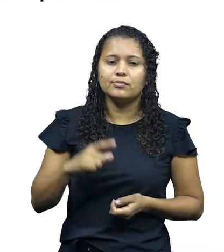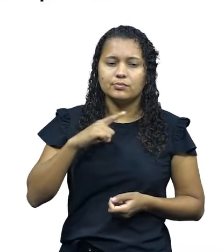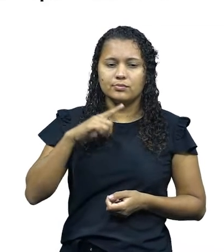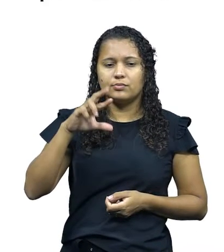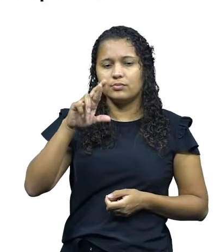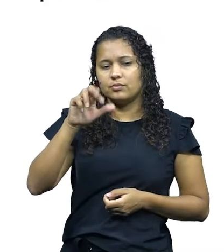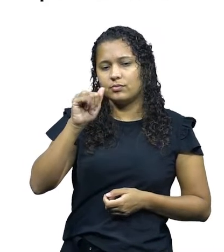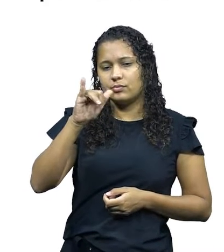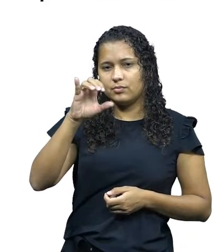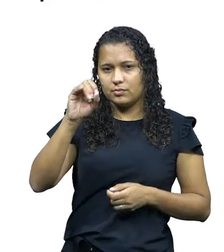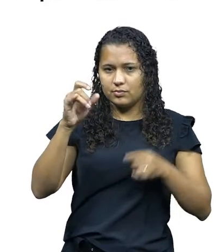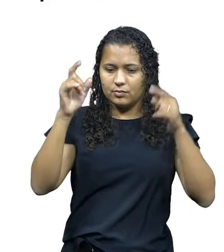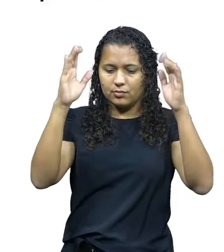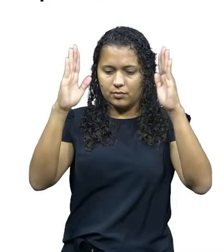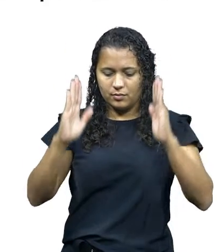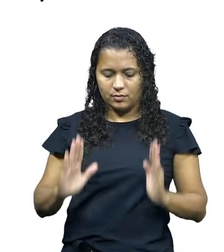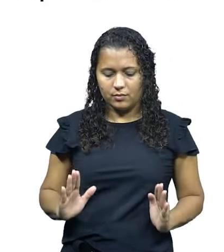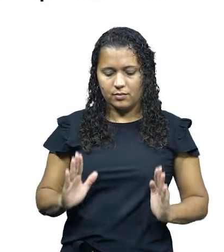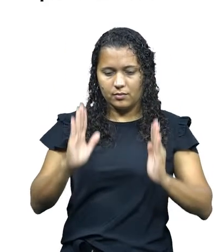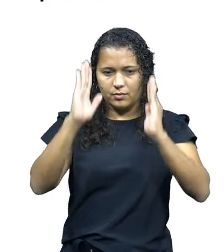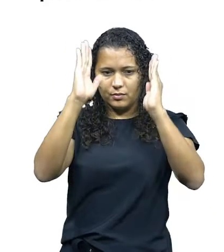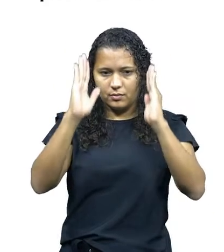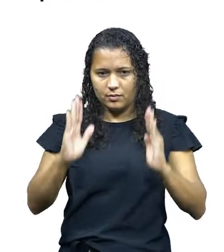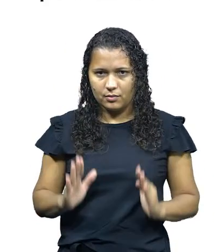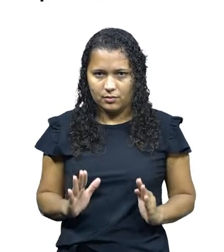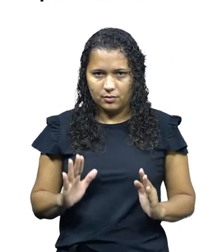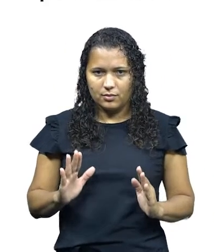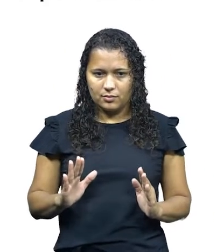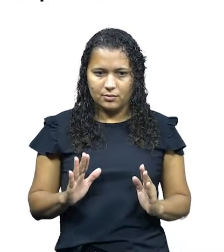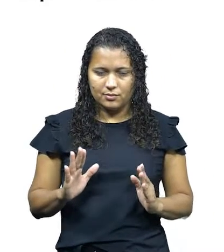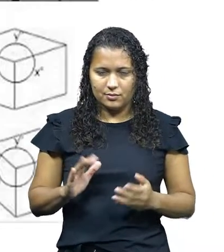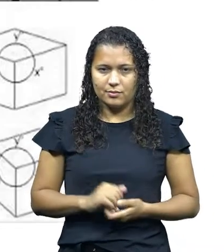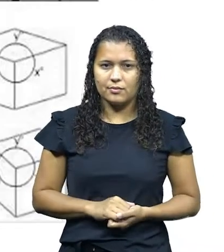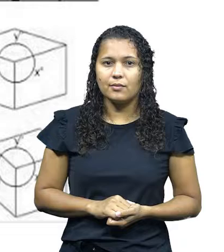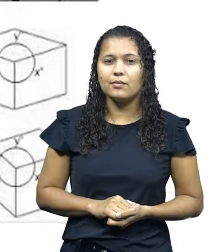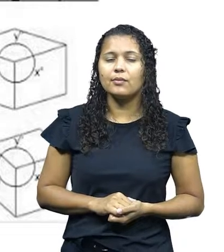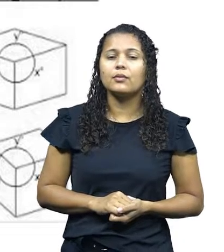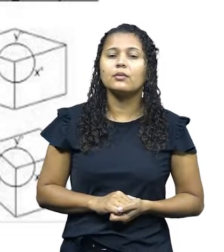ele está sendo paralelo ao plano de projeção.